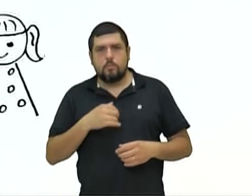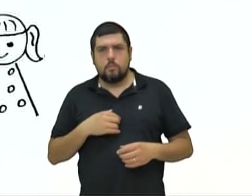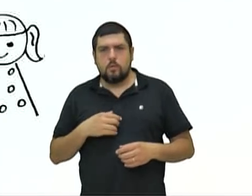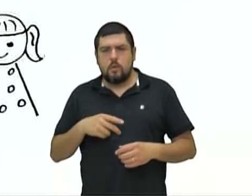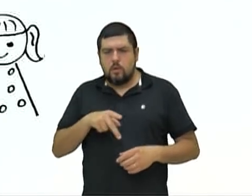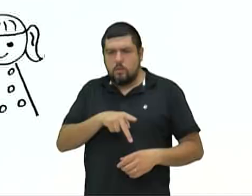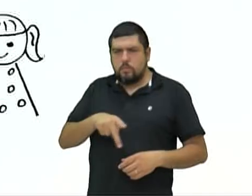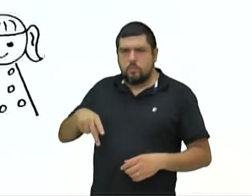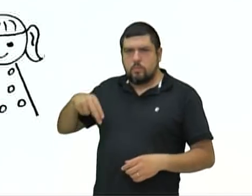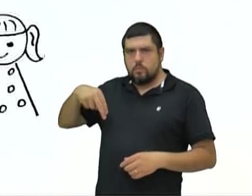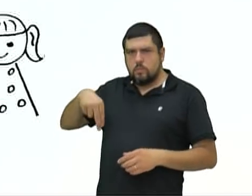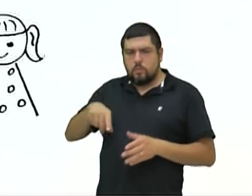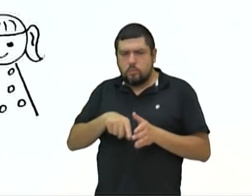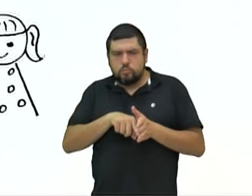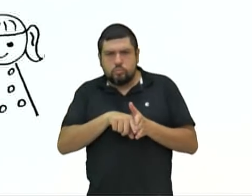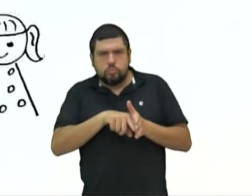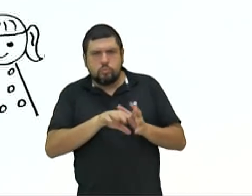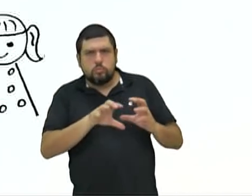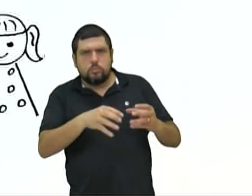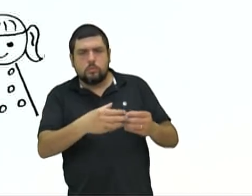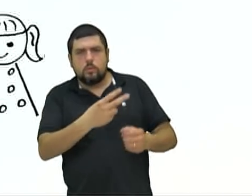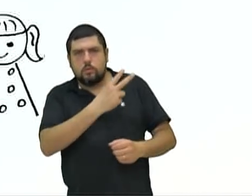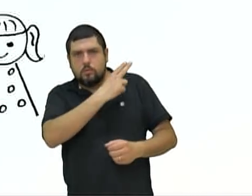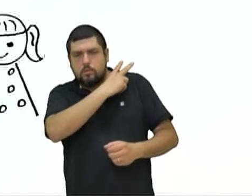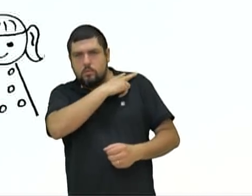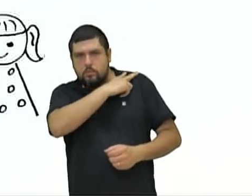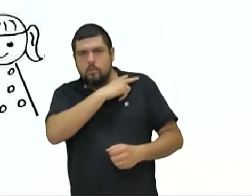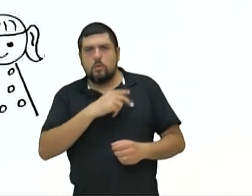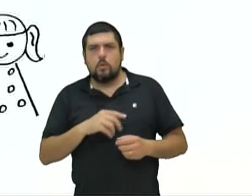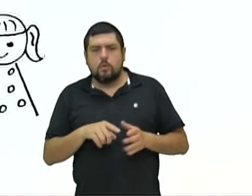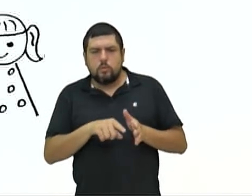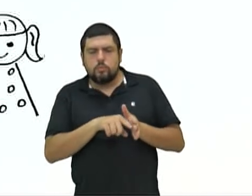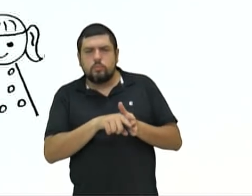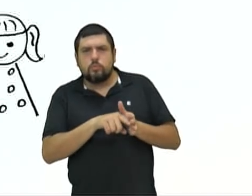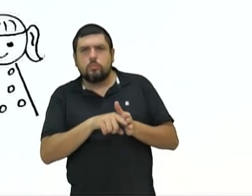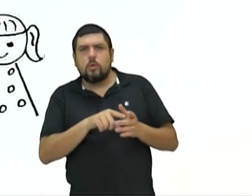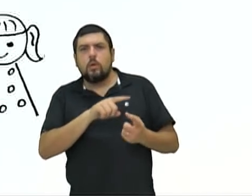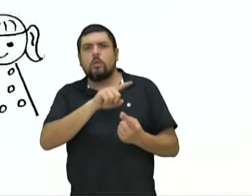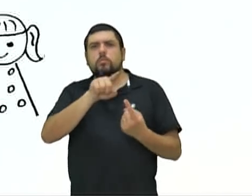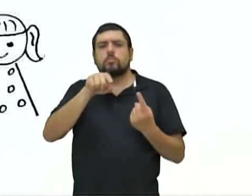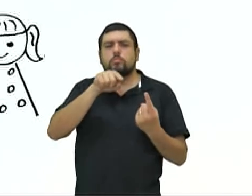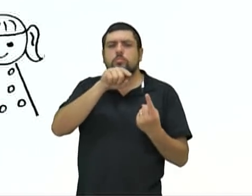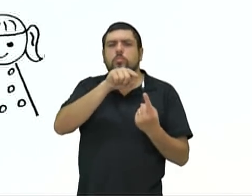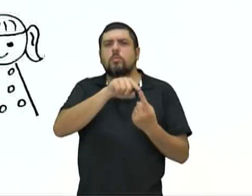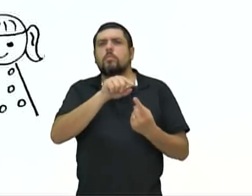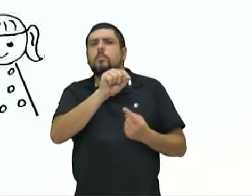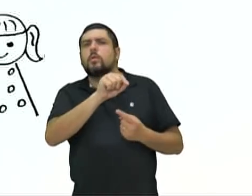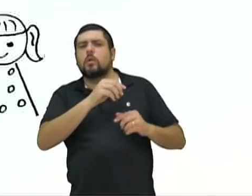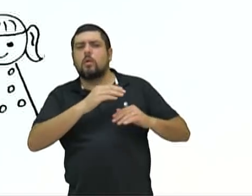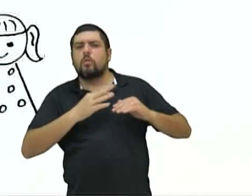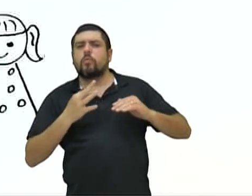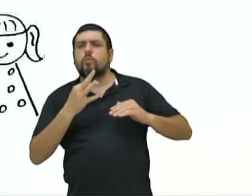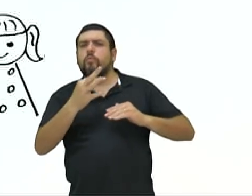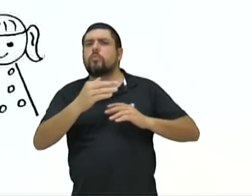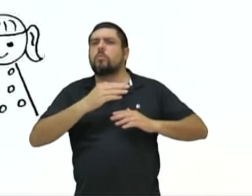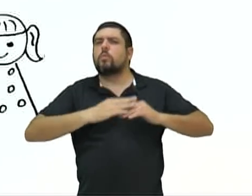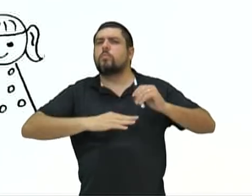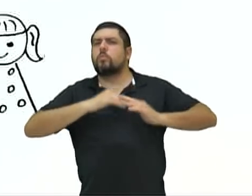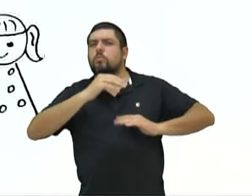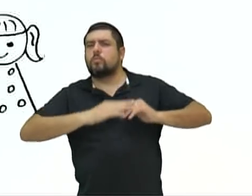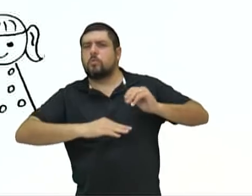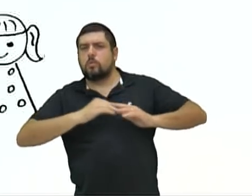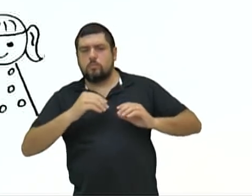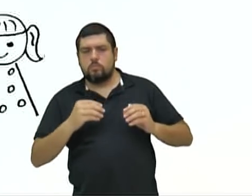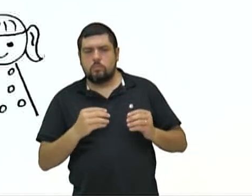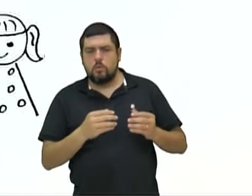sua turma da 2ª série. Seu objetivo era descobrir quais são as áreas profissionais que interessam para os estudantes. O resultado foi